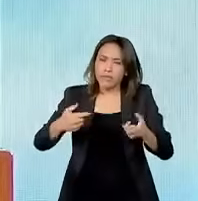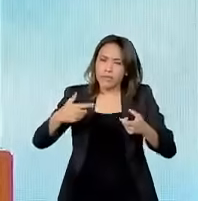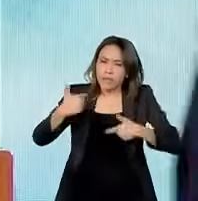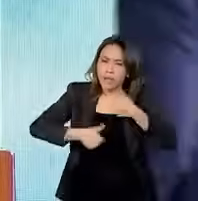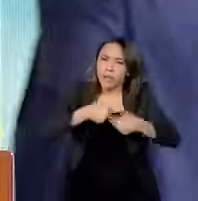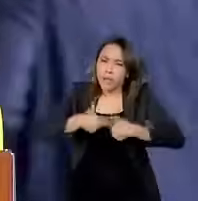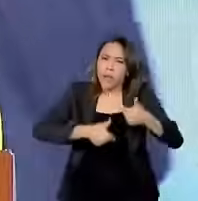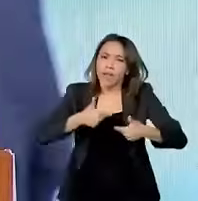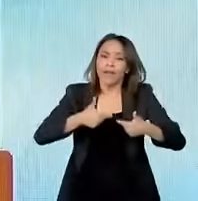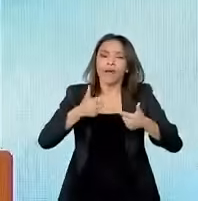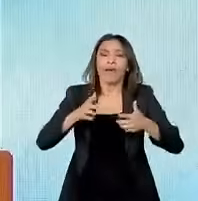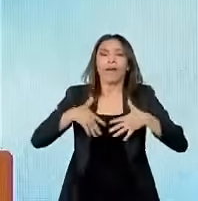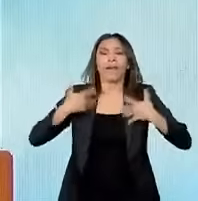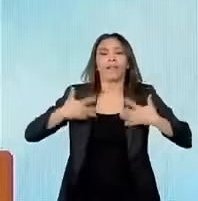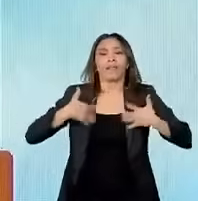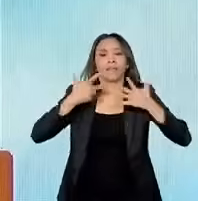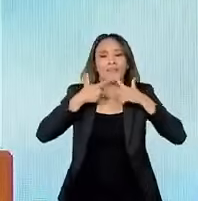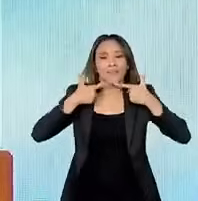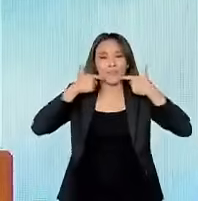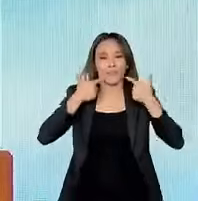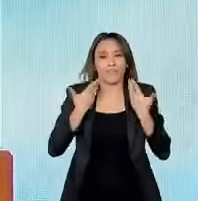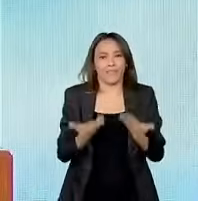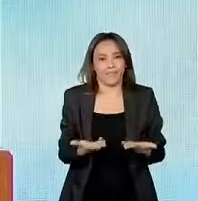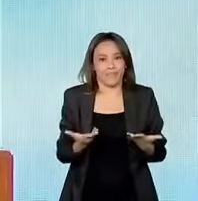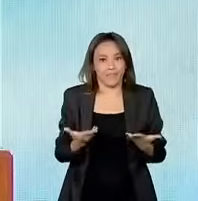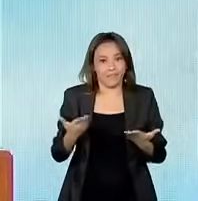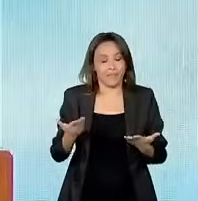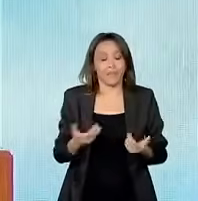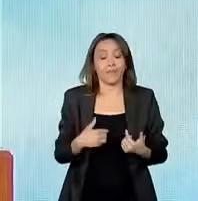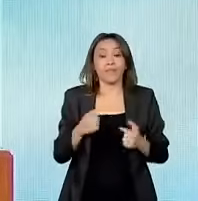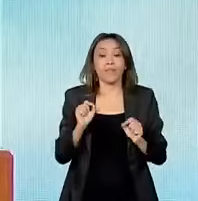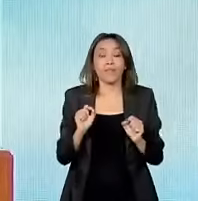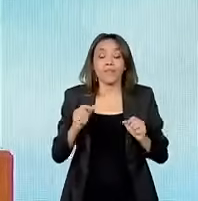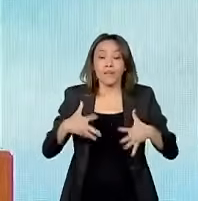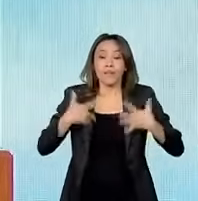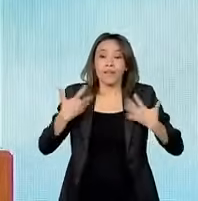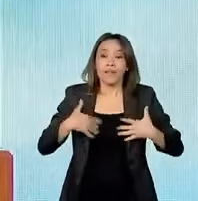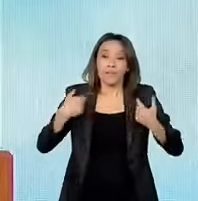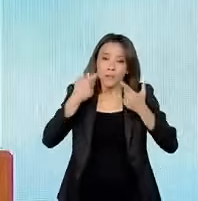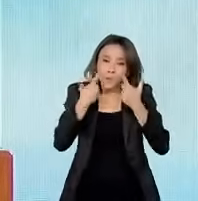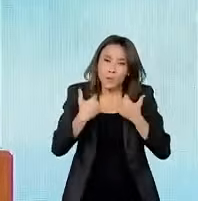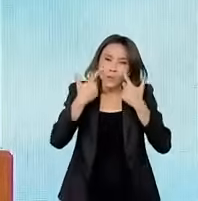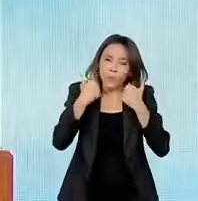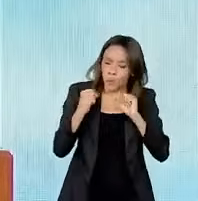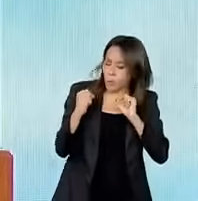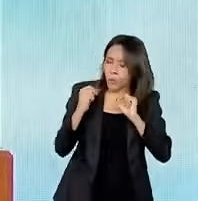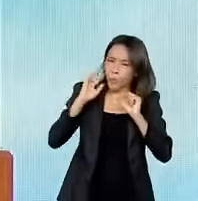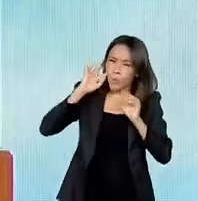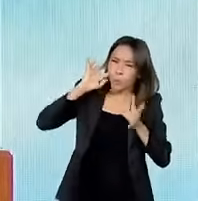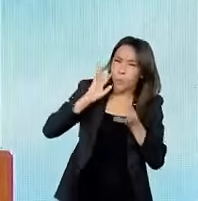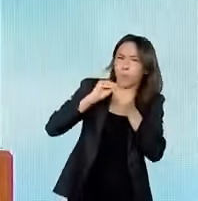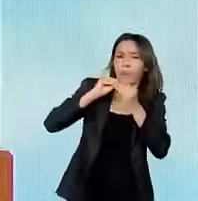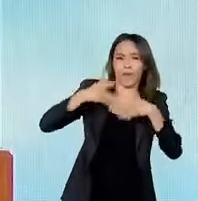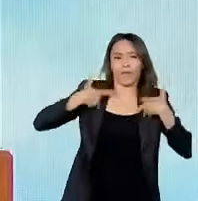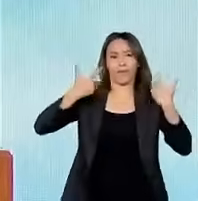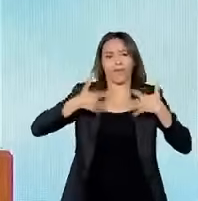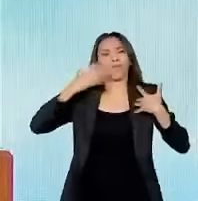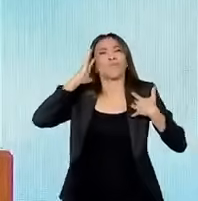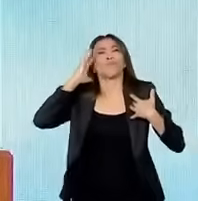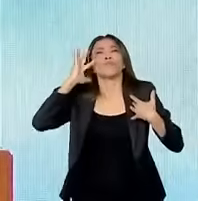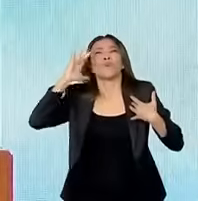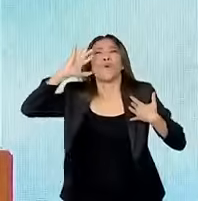a alegria do sorriso, a alegria do choro, o choro de alegria e de sonhos